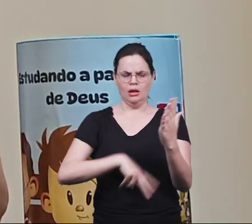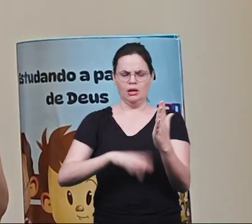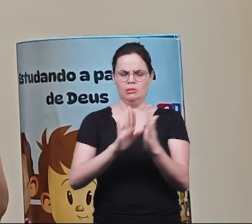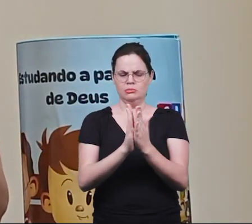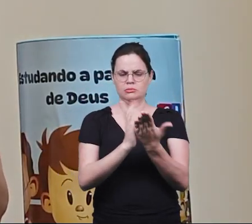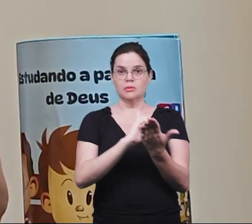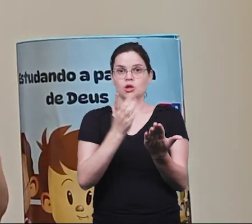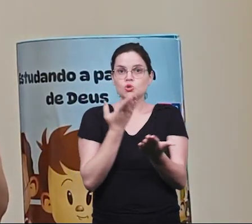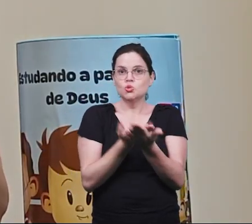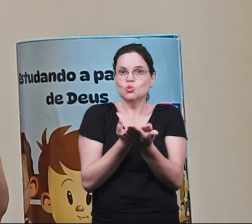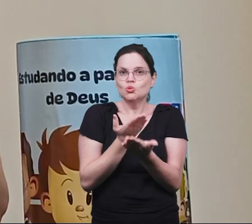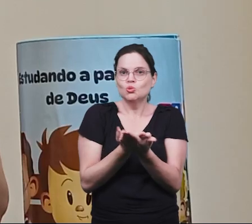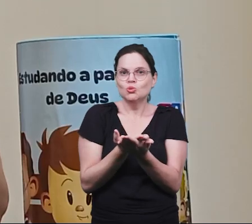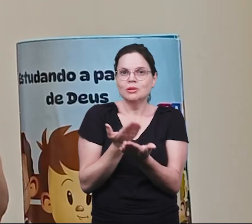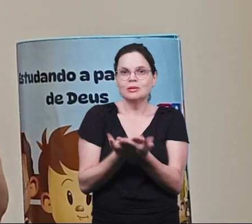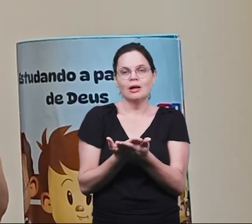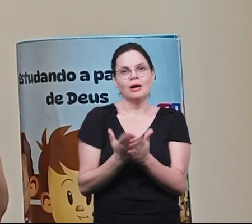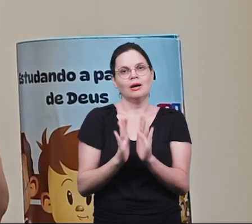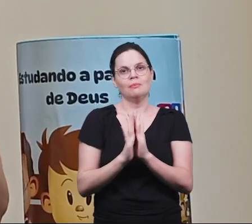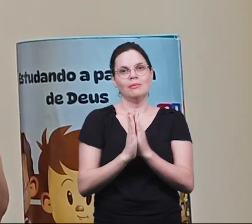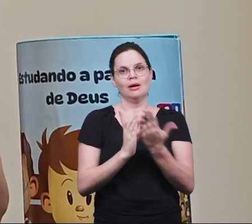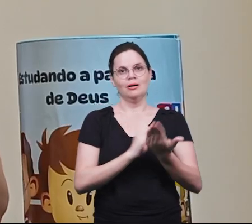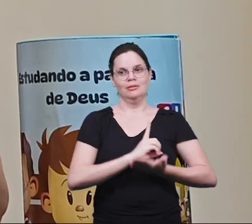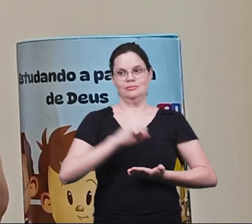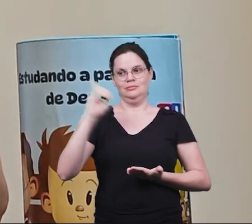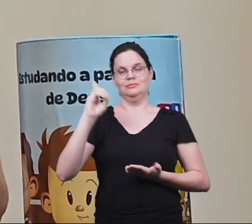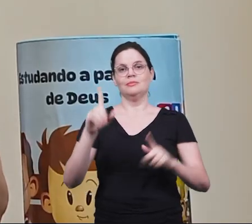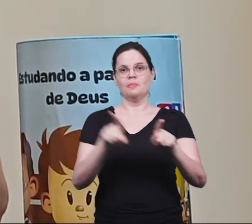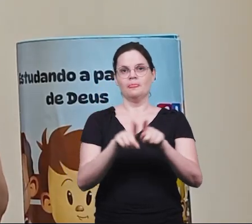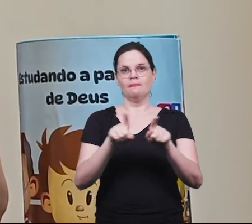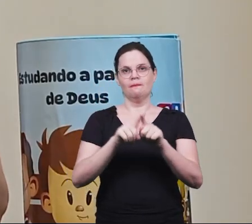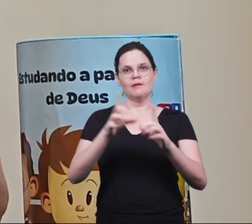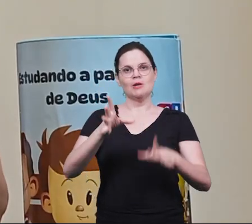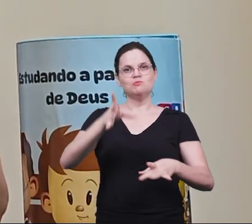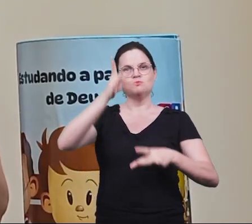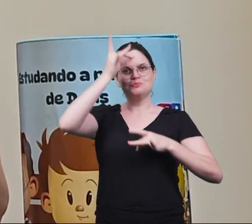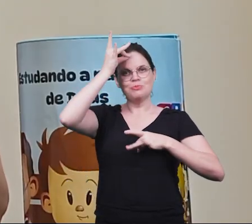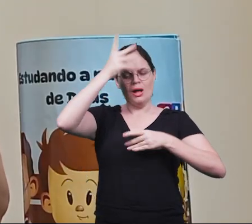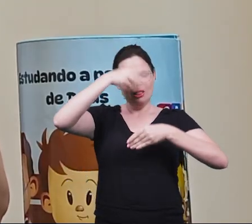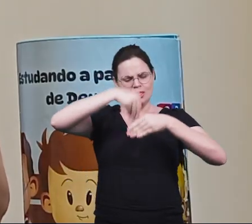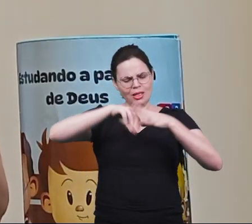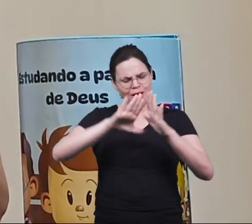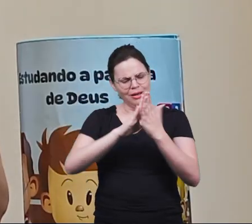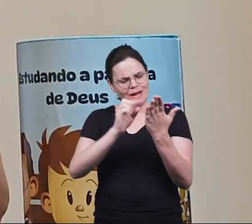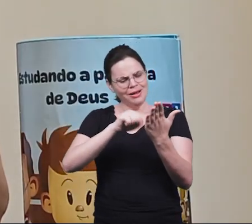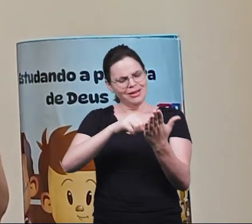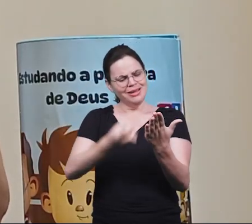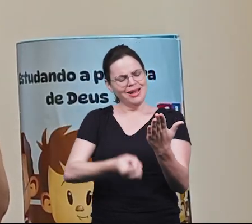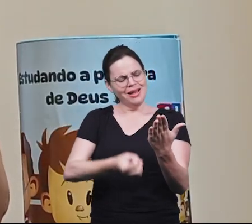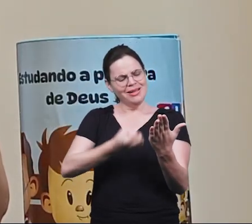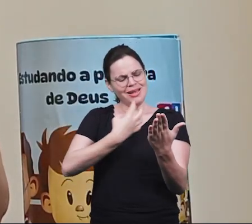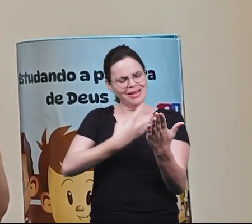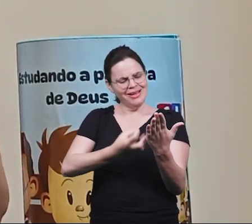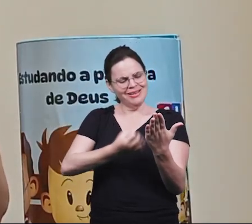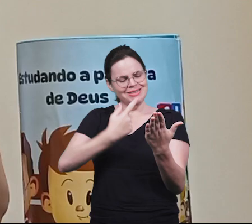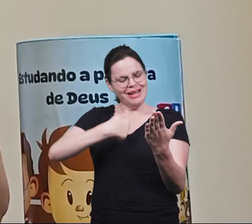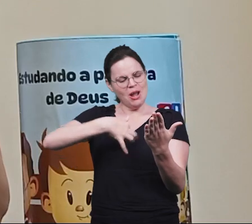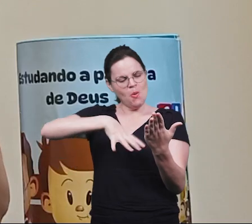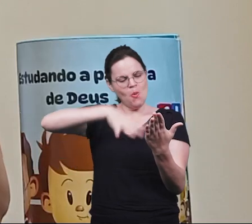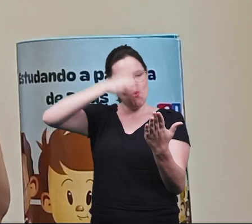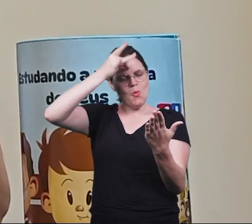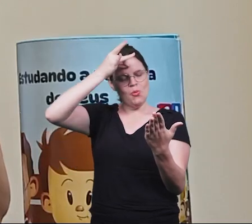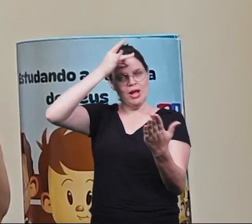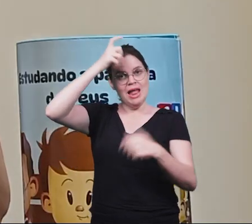a Bíblia, estudarmos a palavra do Senhor, guardarmos os ensinamentos que tem lá, para que nos momentos